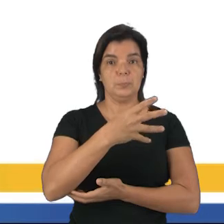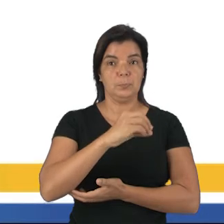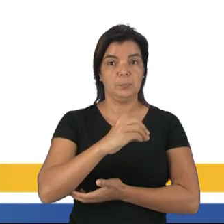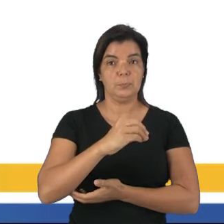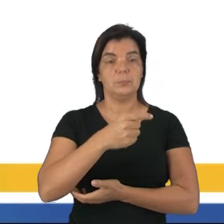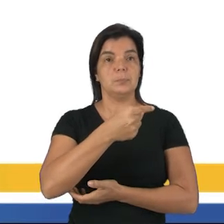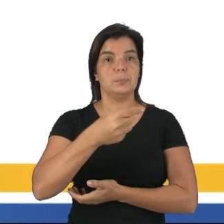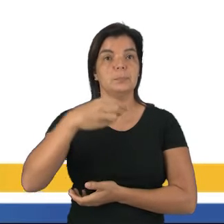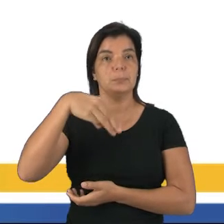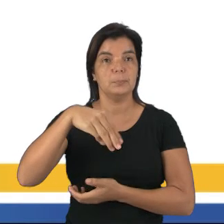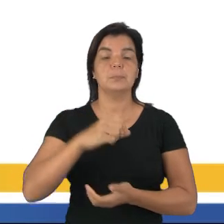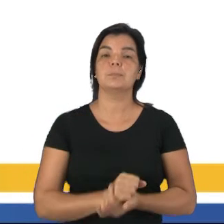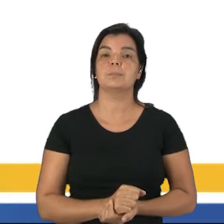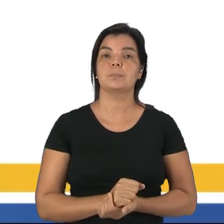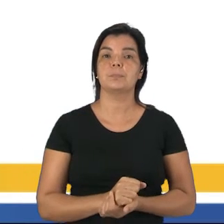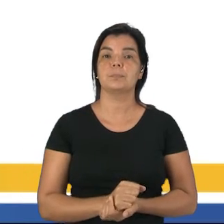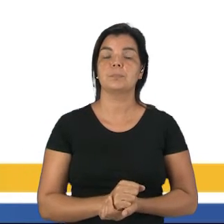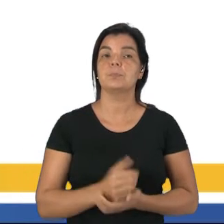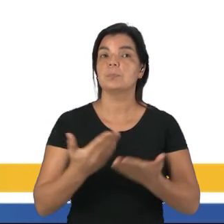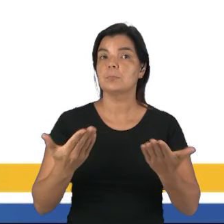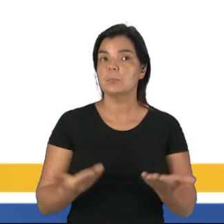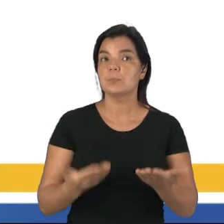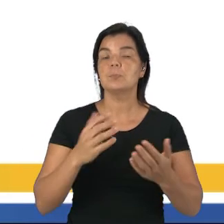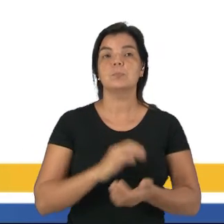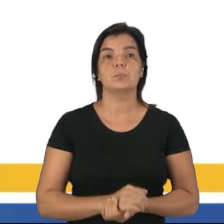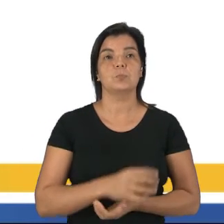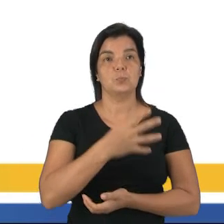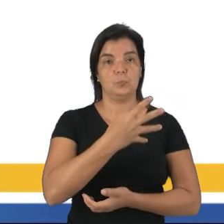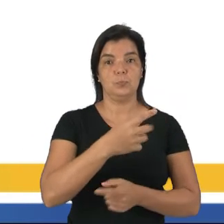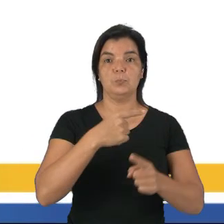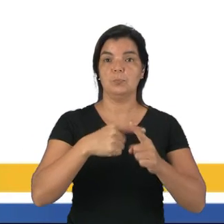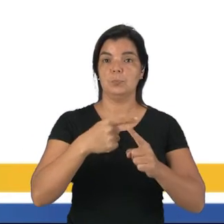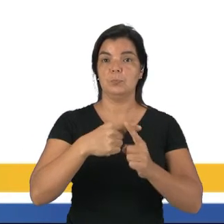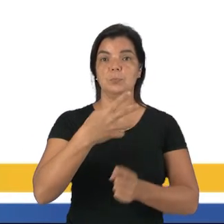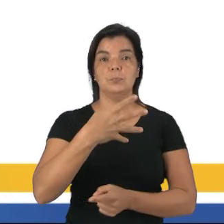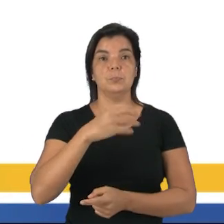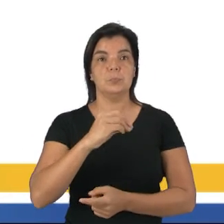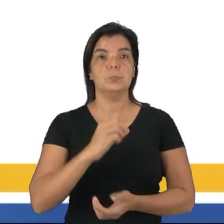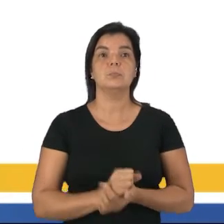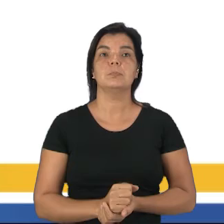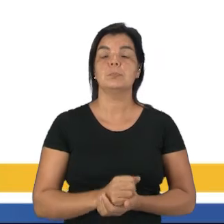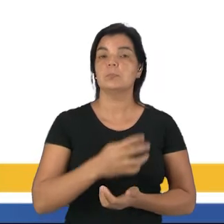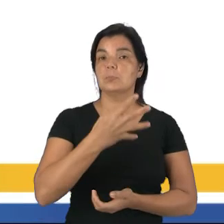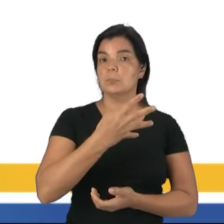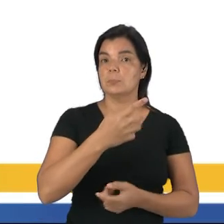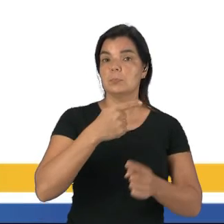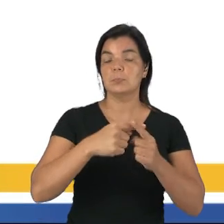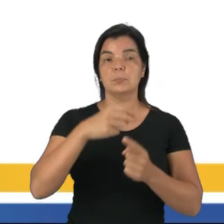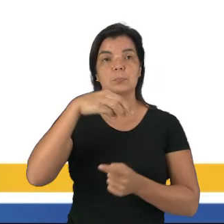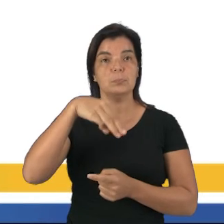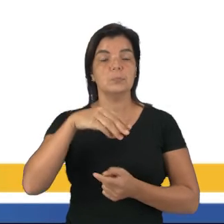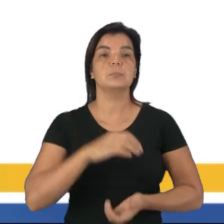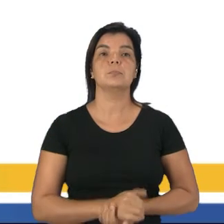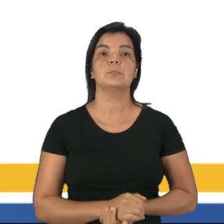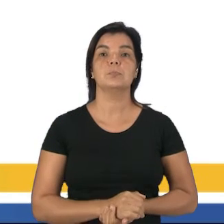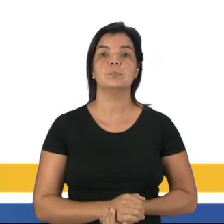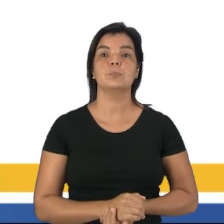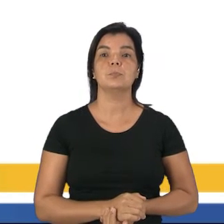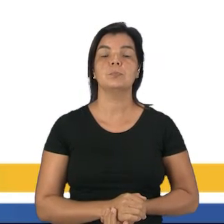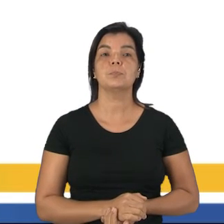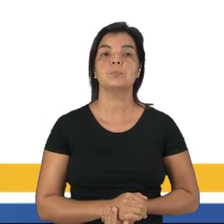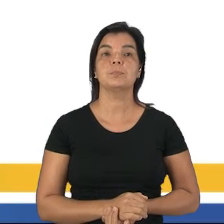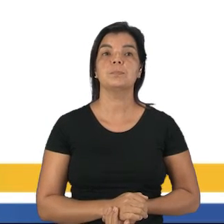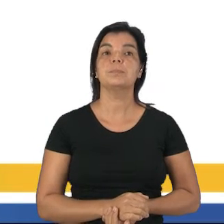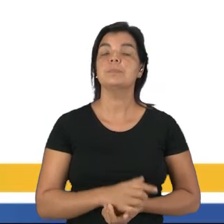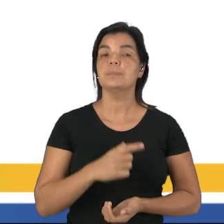menos m. Vamos fazer a distribuição de 4 vezes 40 e 4 vezes menos 4m. Quando você faz isto,